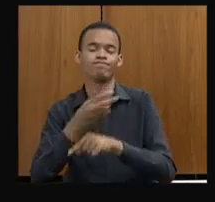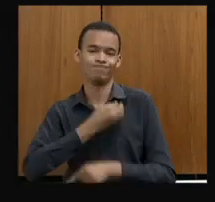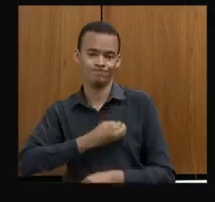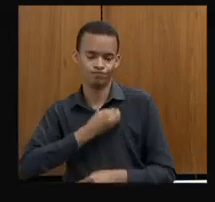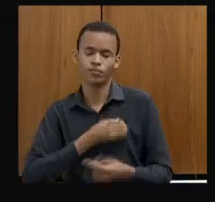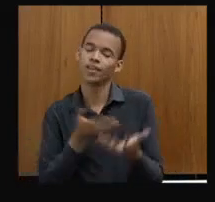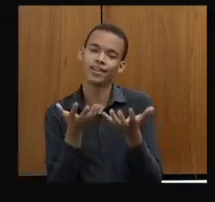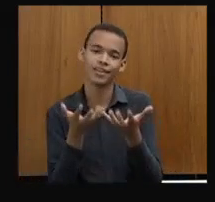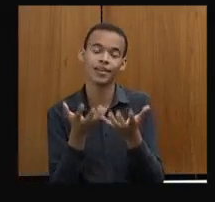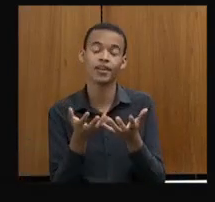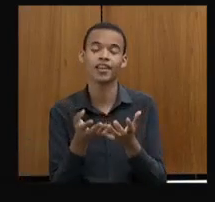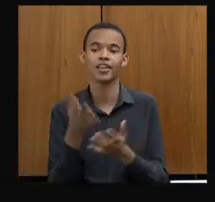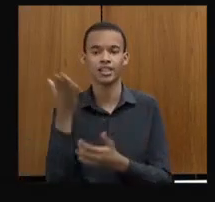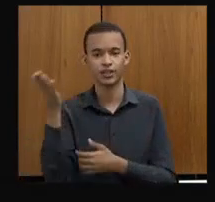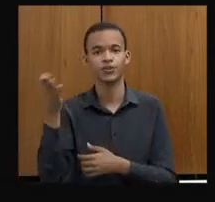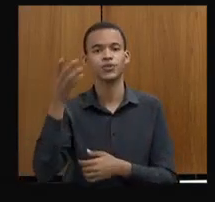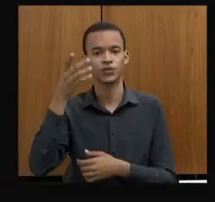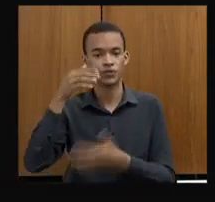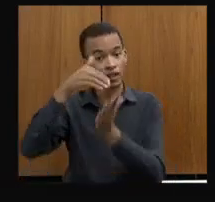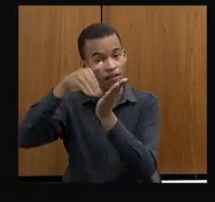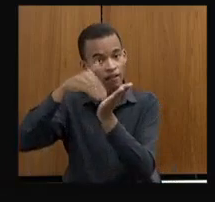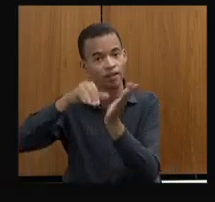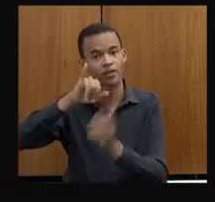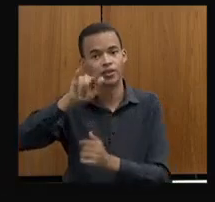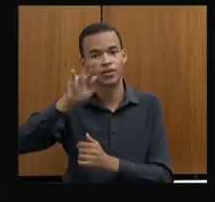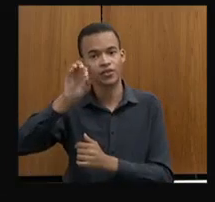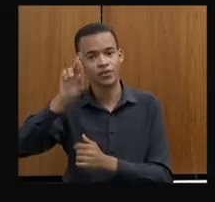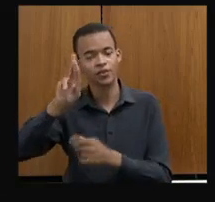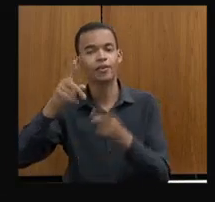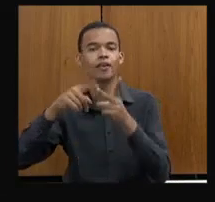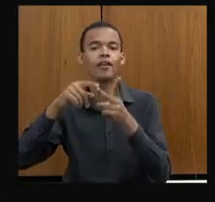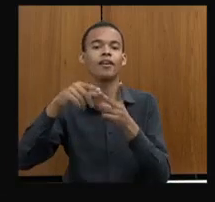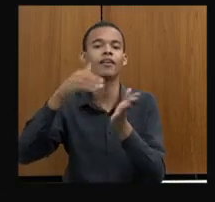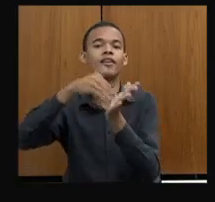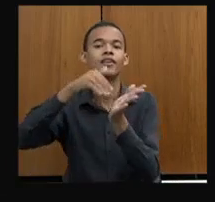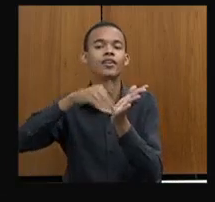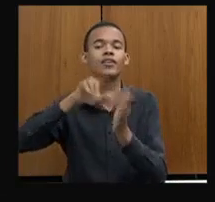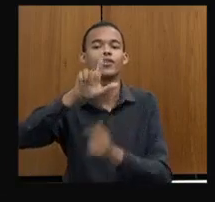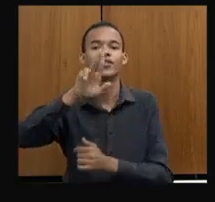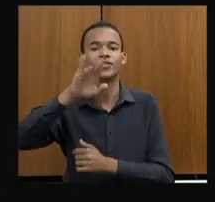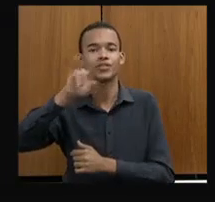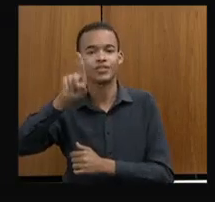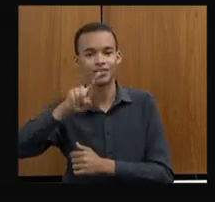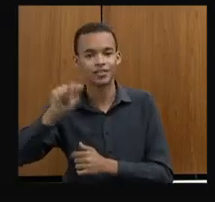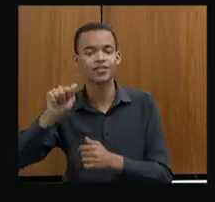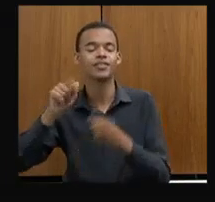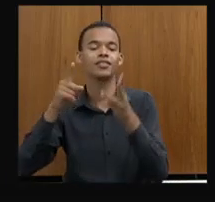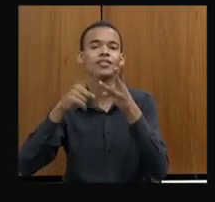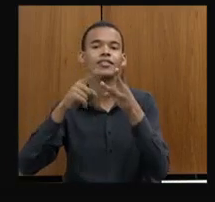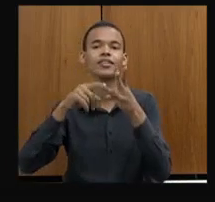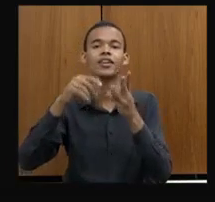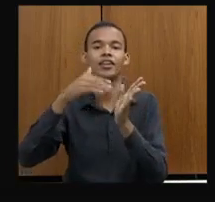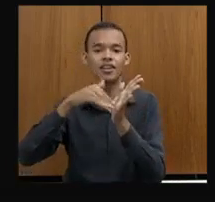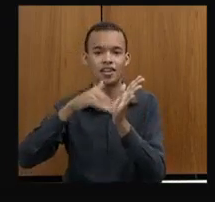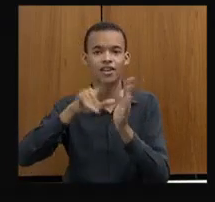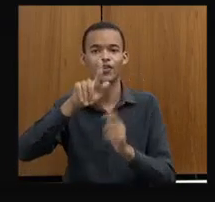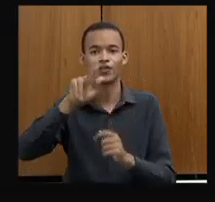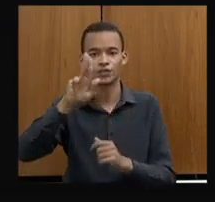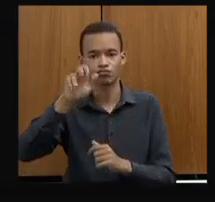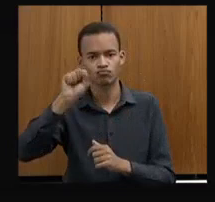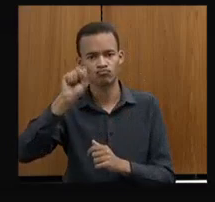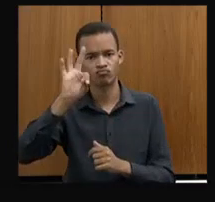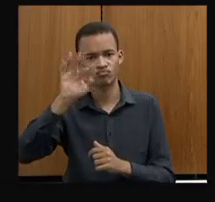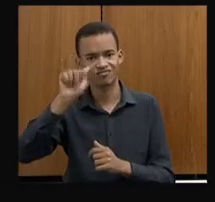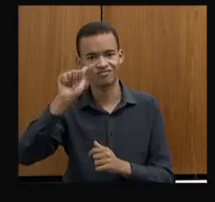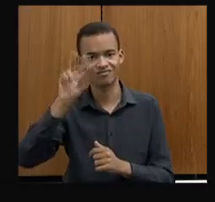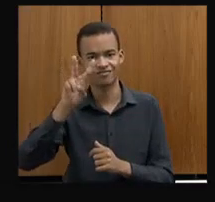a presença aí do nosso secretário Igor nosso secretária Luiz meu xará Gustavo Gustavo tem feito um trabalho